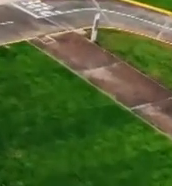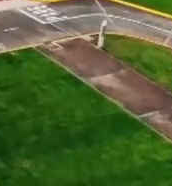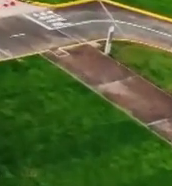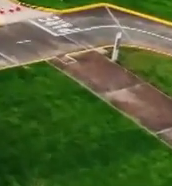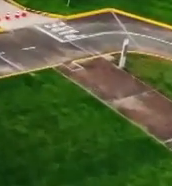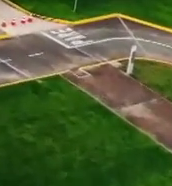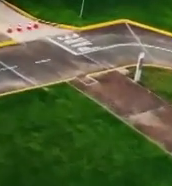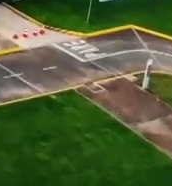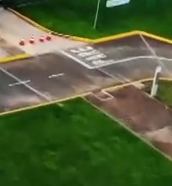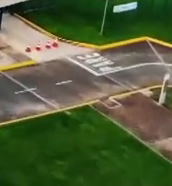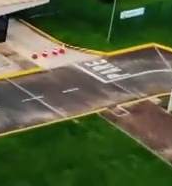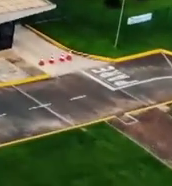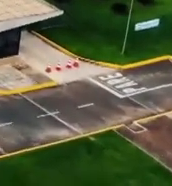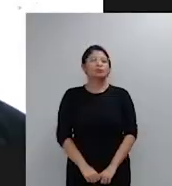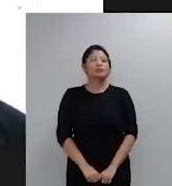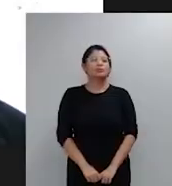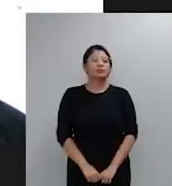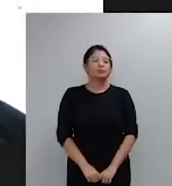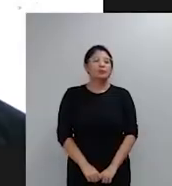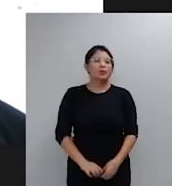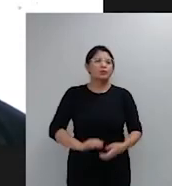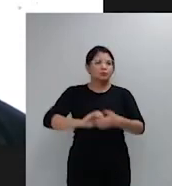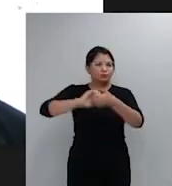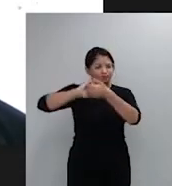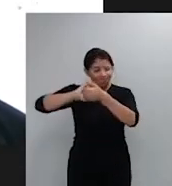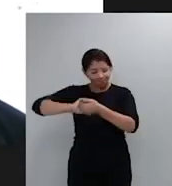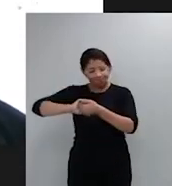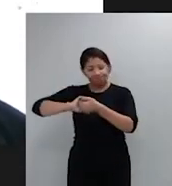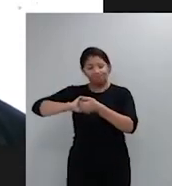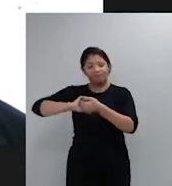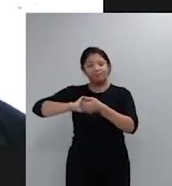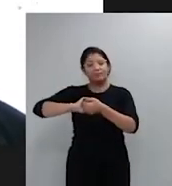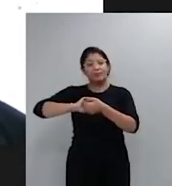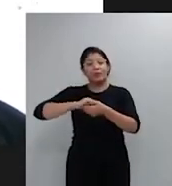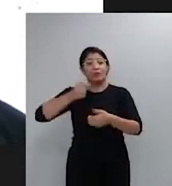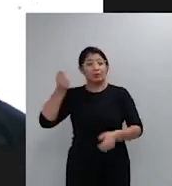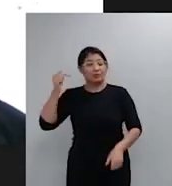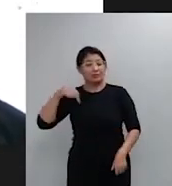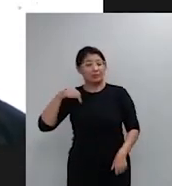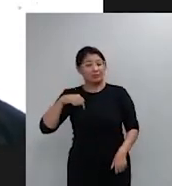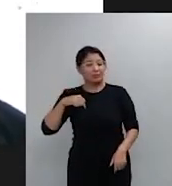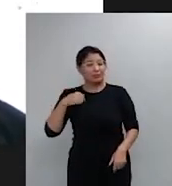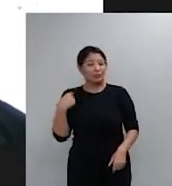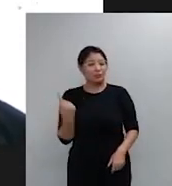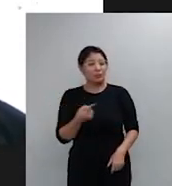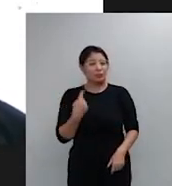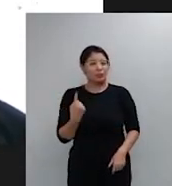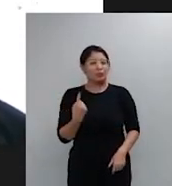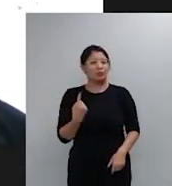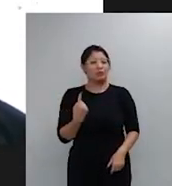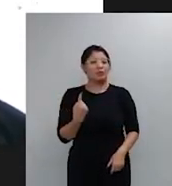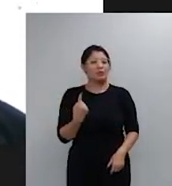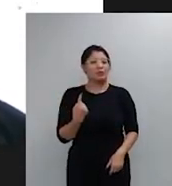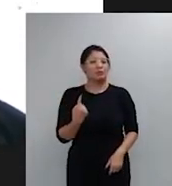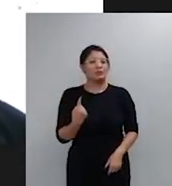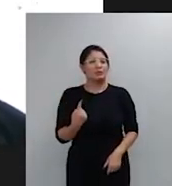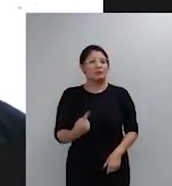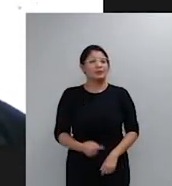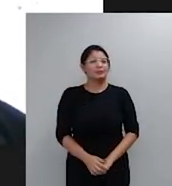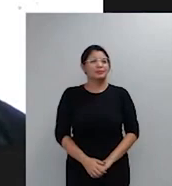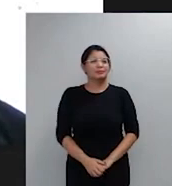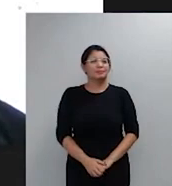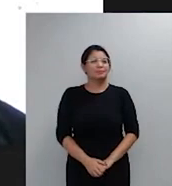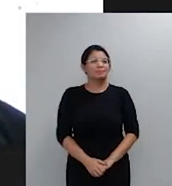pediu a nulidade da ação penal o argumento é de que o juízo teria indeferido o pedido de diligências sem